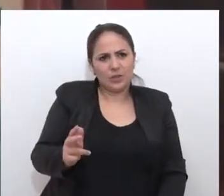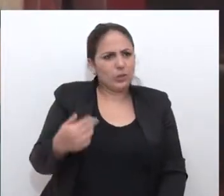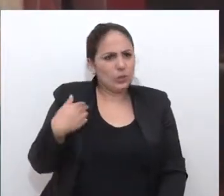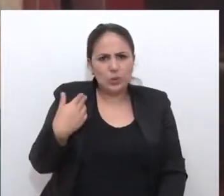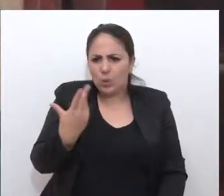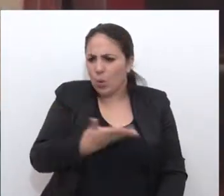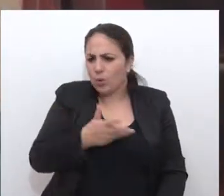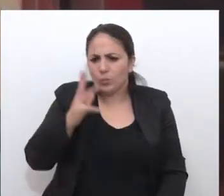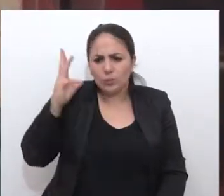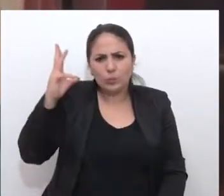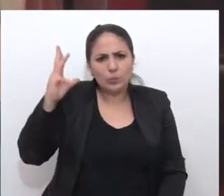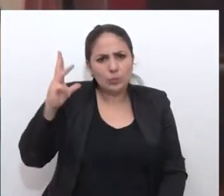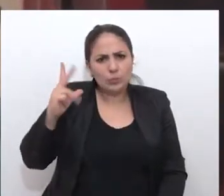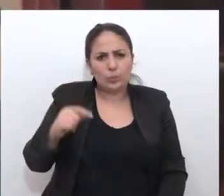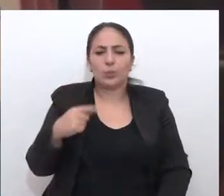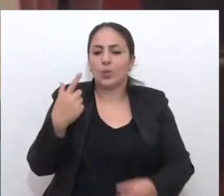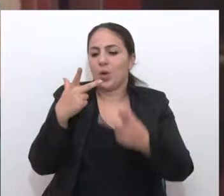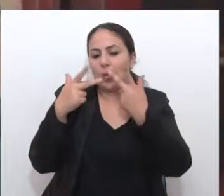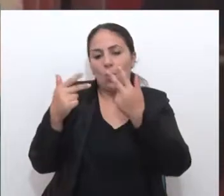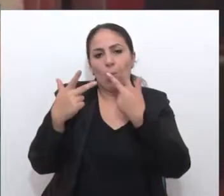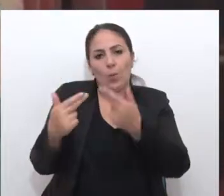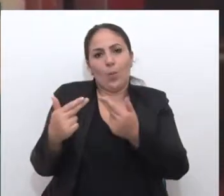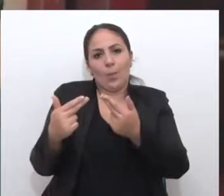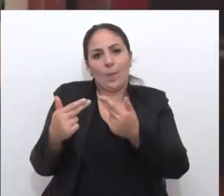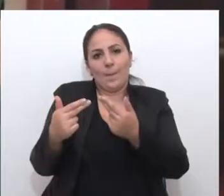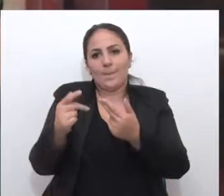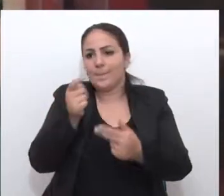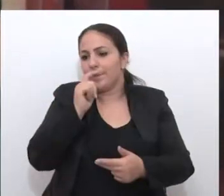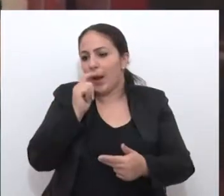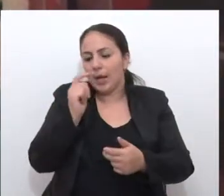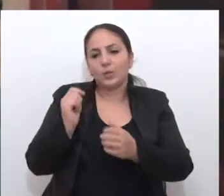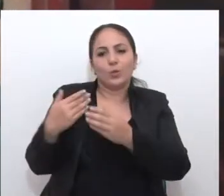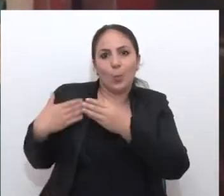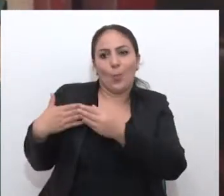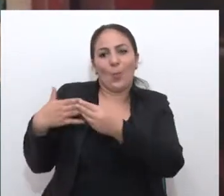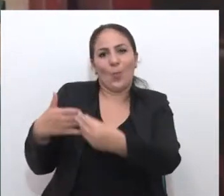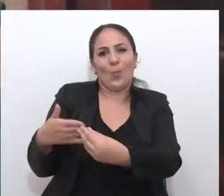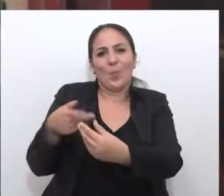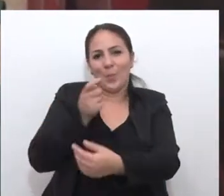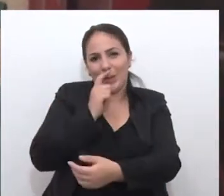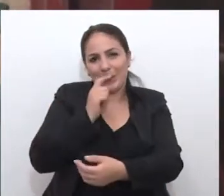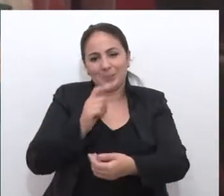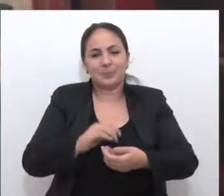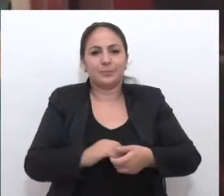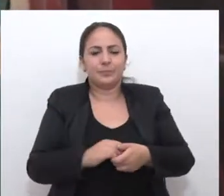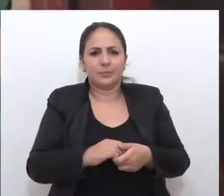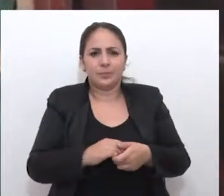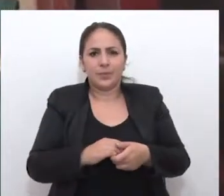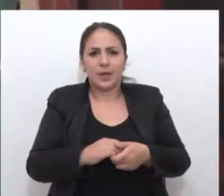que deu tudo puxando. Onde o pai ia, nós estávamos juntos. Né?